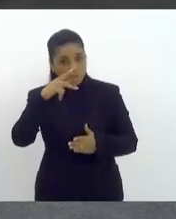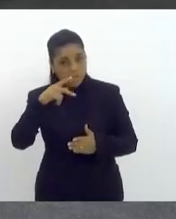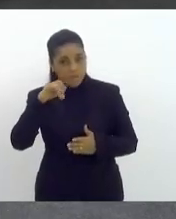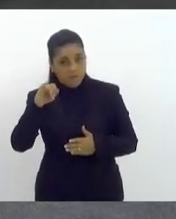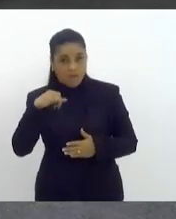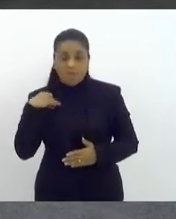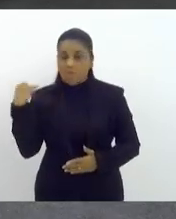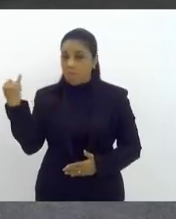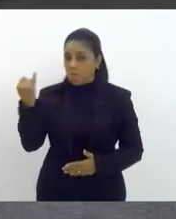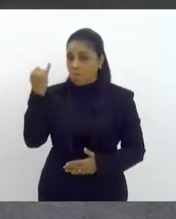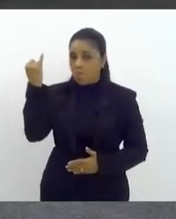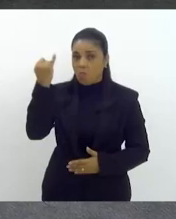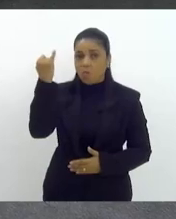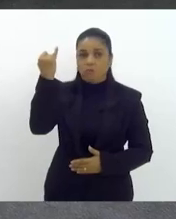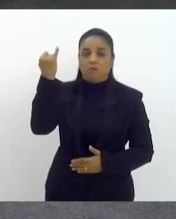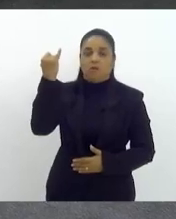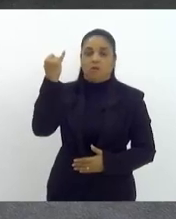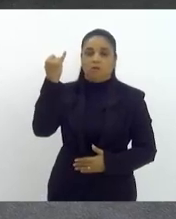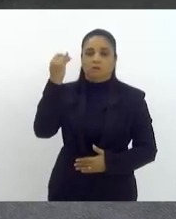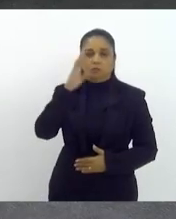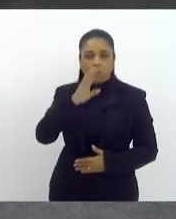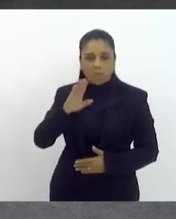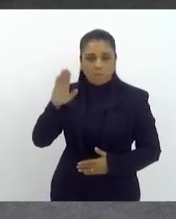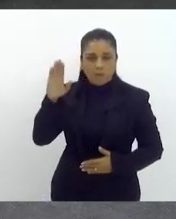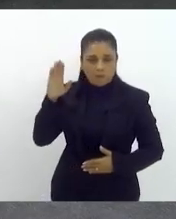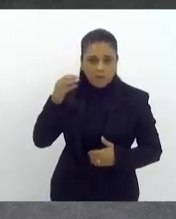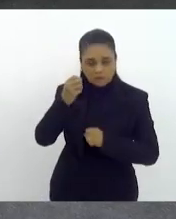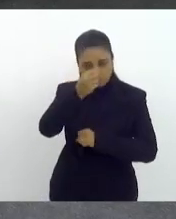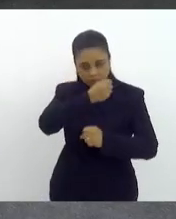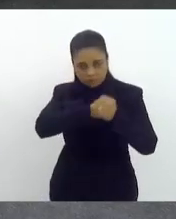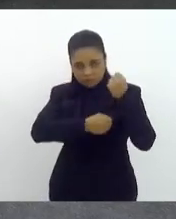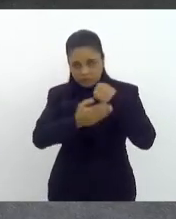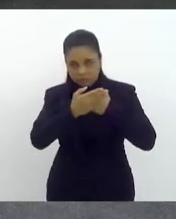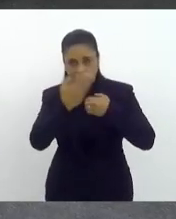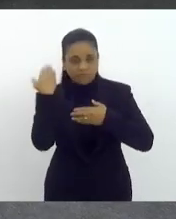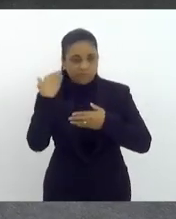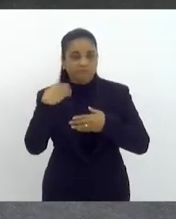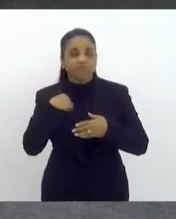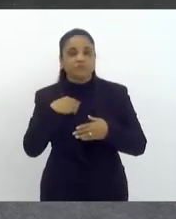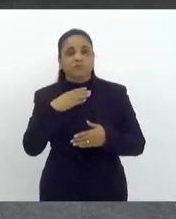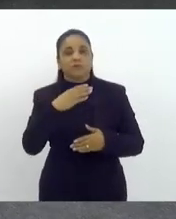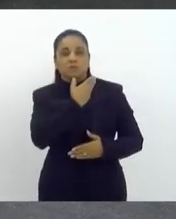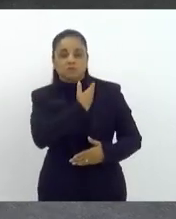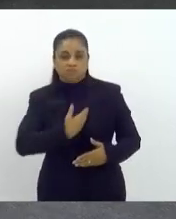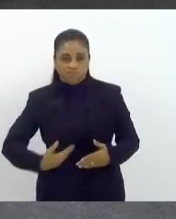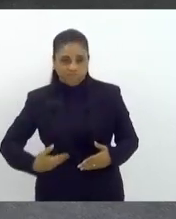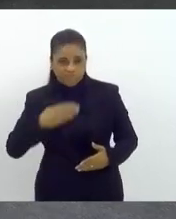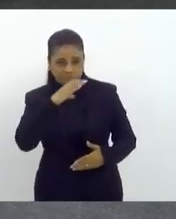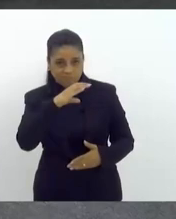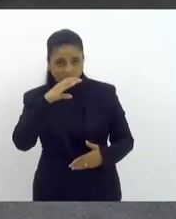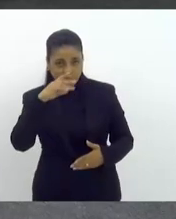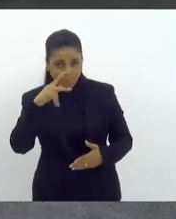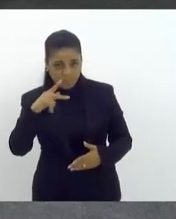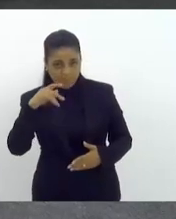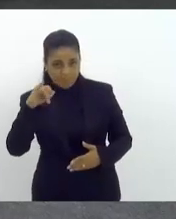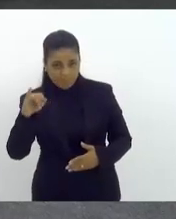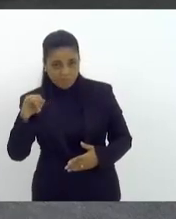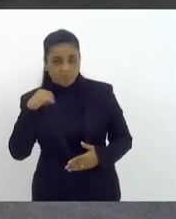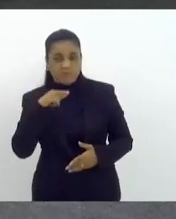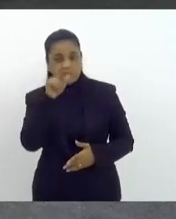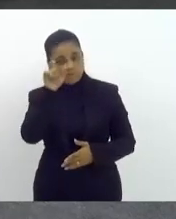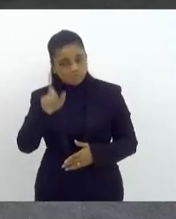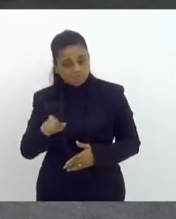importante daquela legislatura que era CPI da dívida pública CPI idealizada por vossa excelência presidida